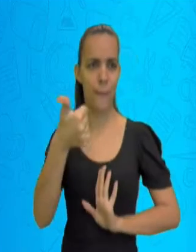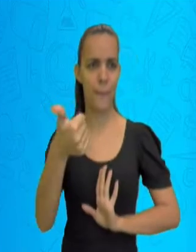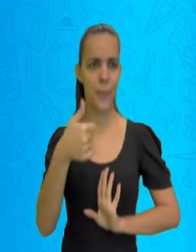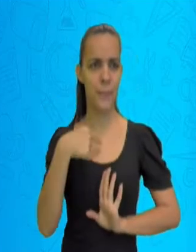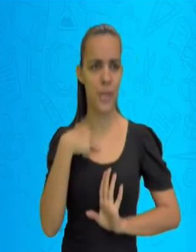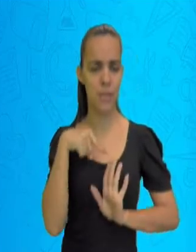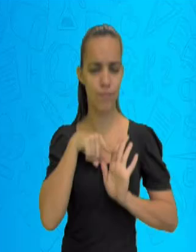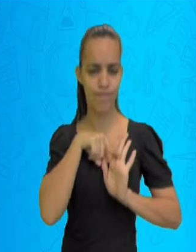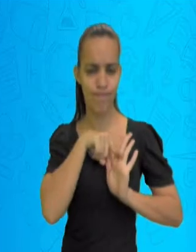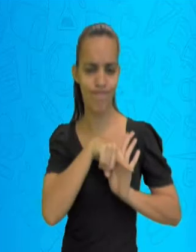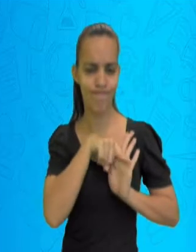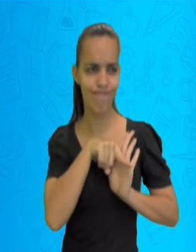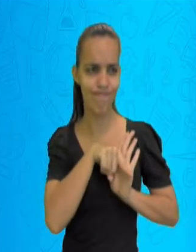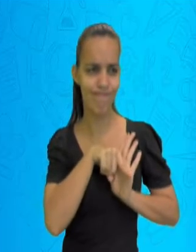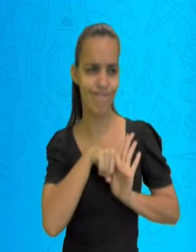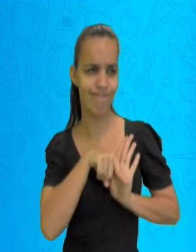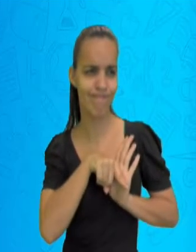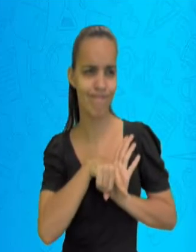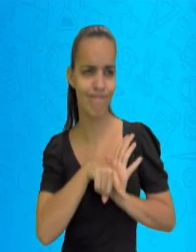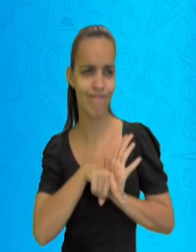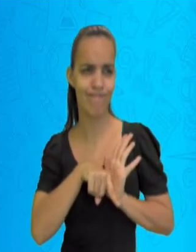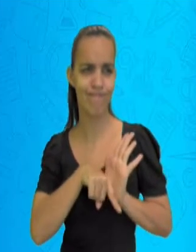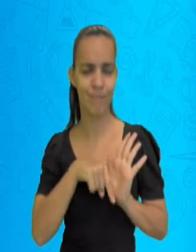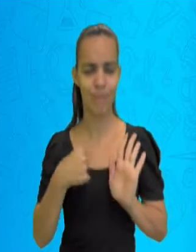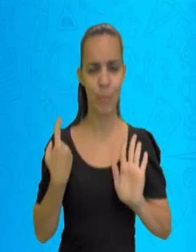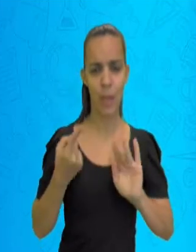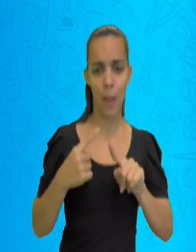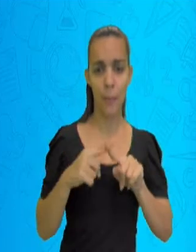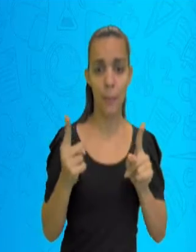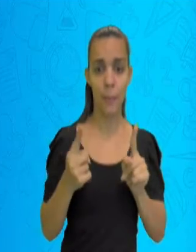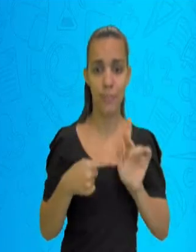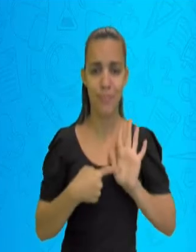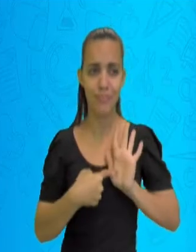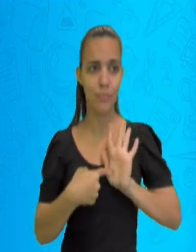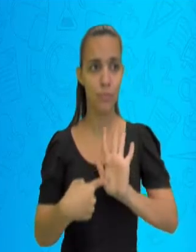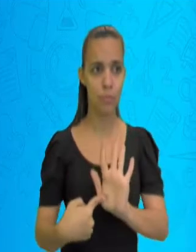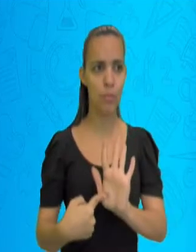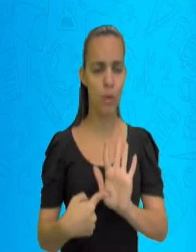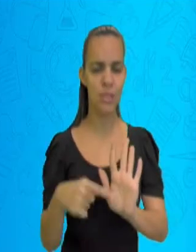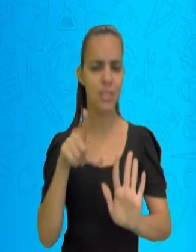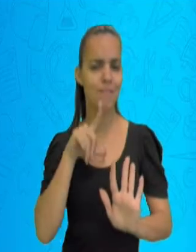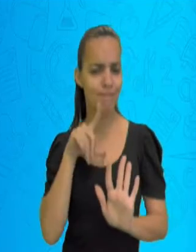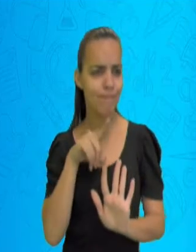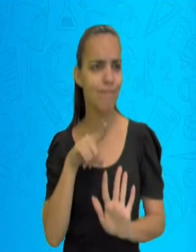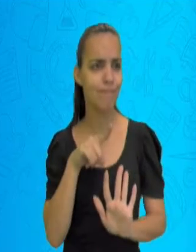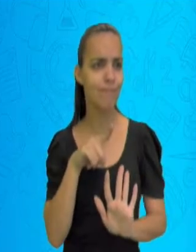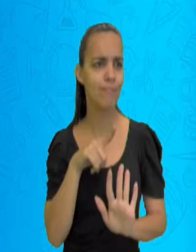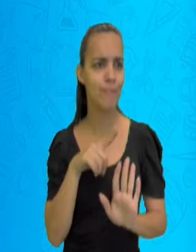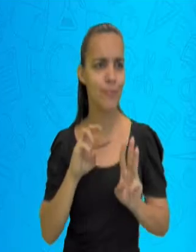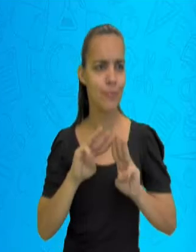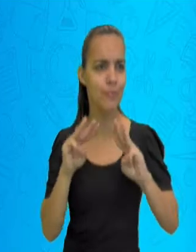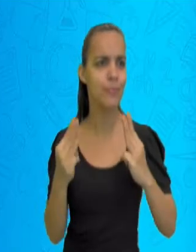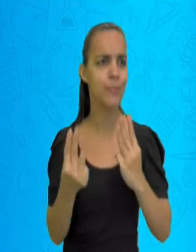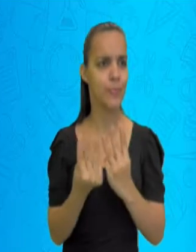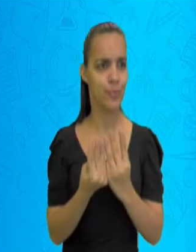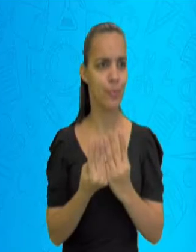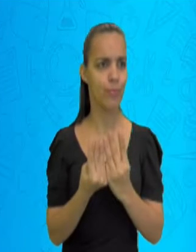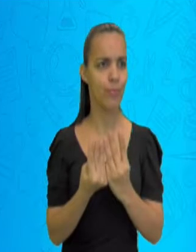a evidenciar, a mostrar que realmente a matéria ela